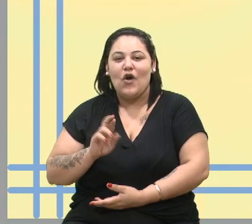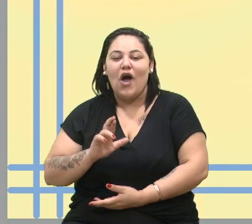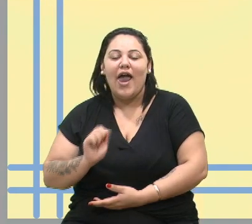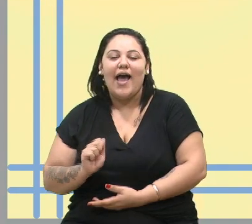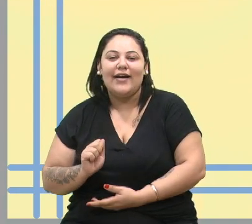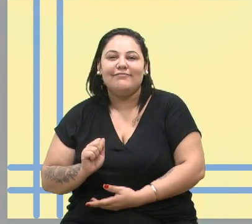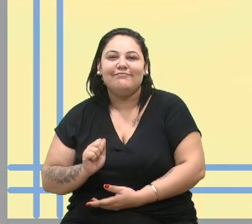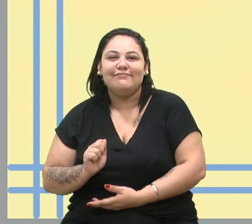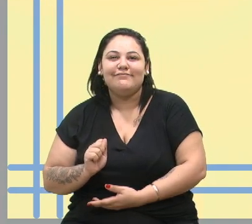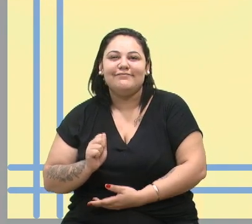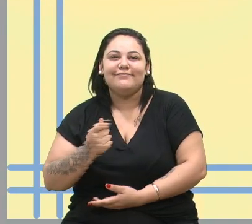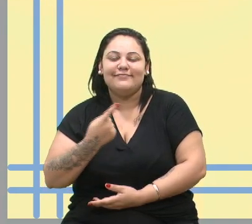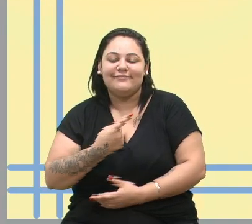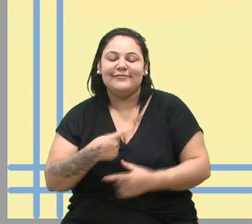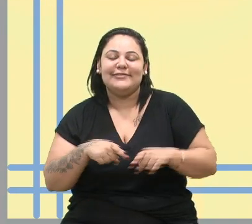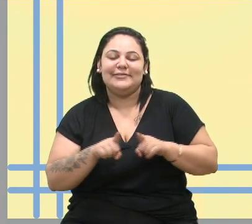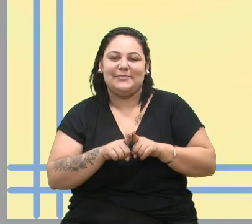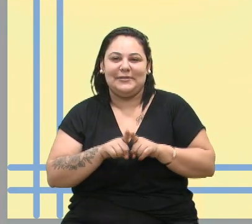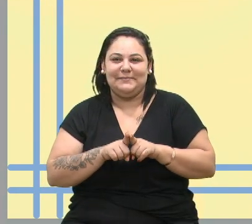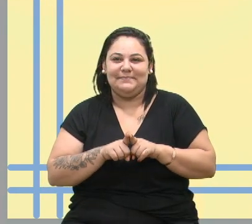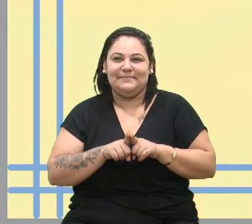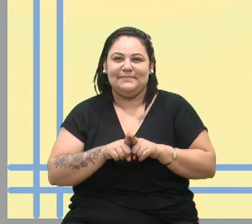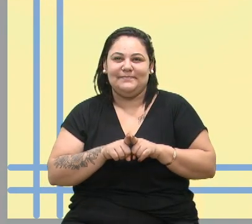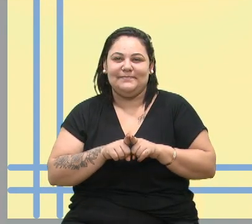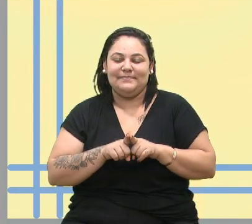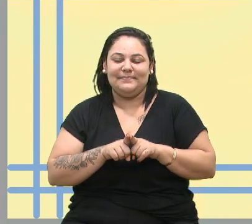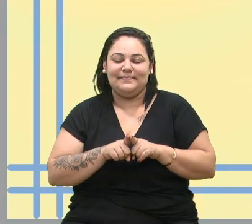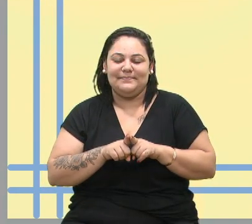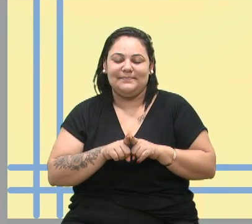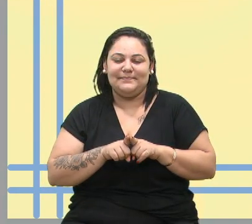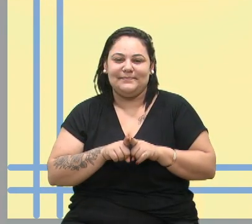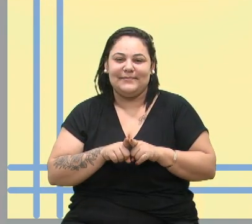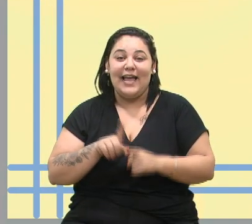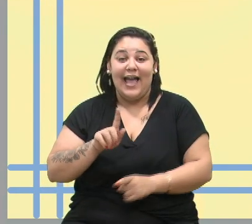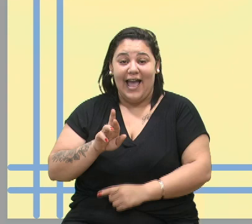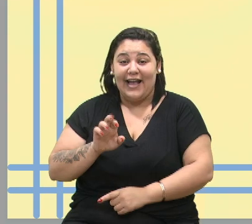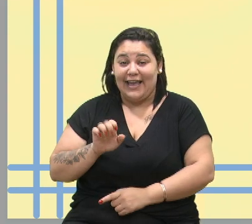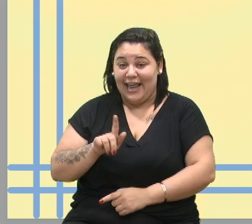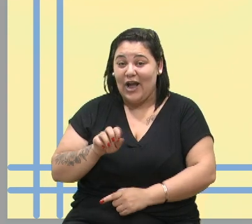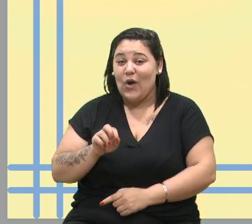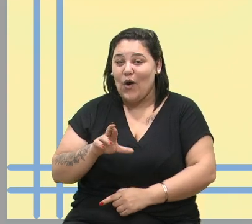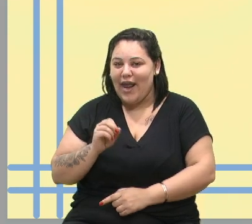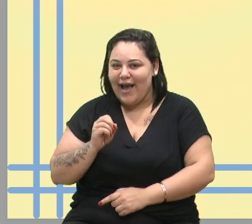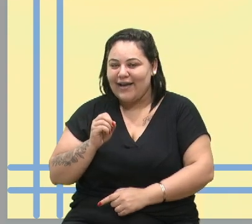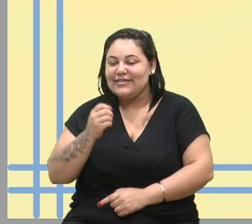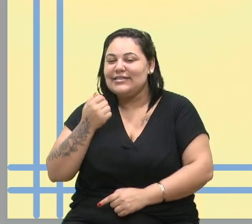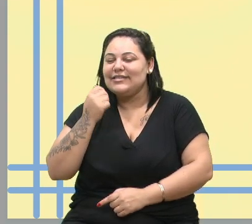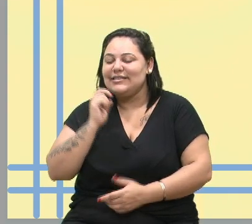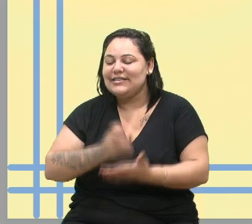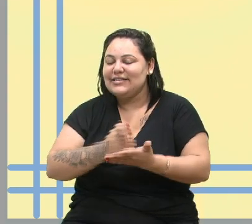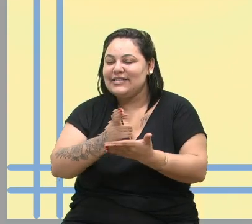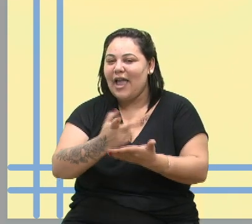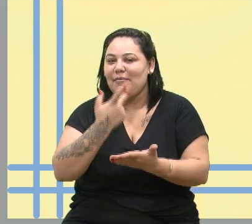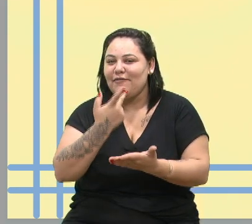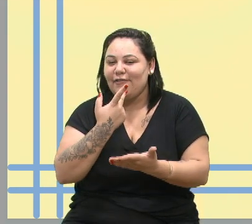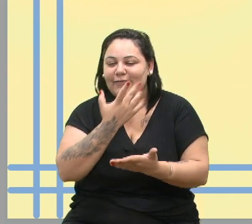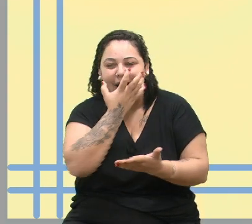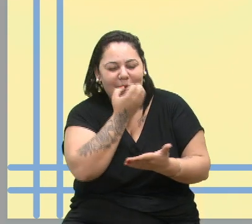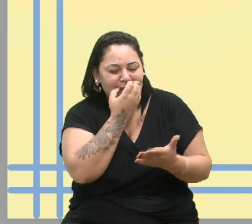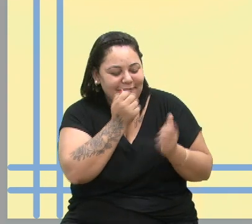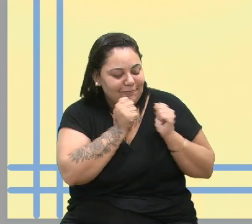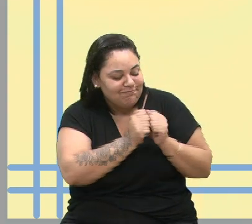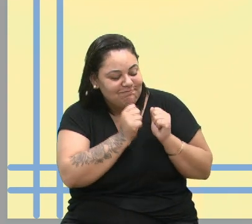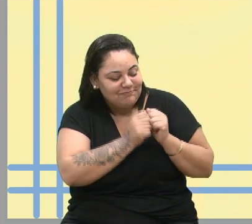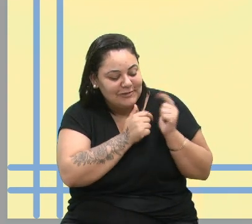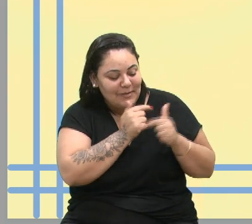um comentário à parte. Ela sempre disse, Camilles, vou estar contigo, trabalhando, ajudando,